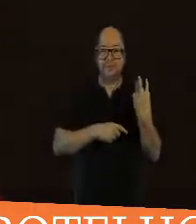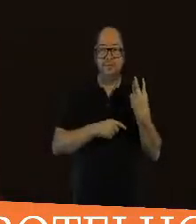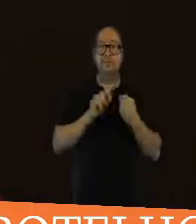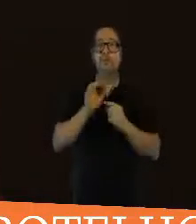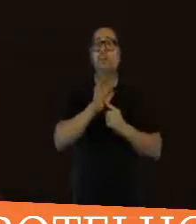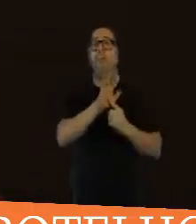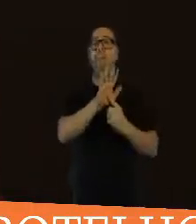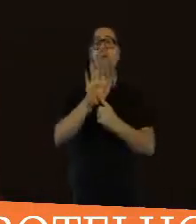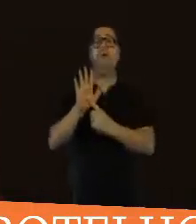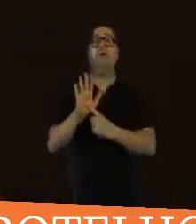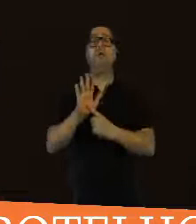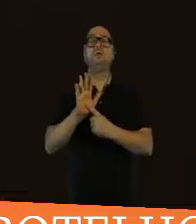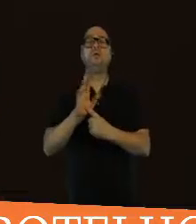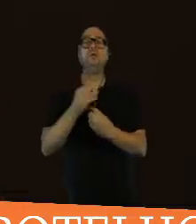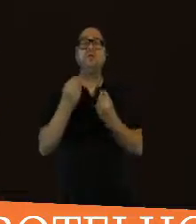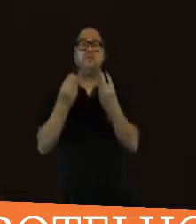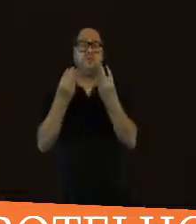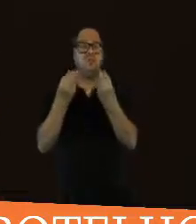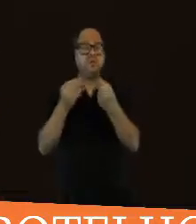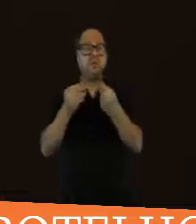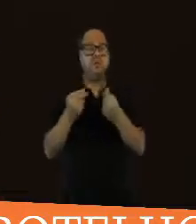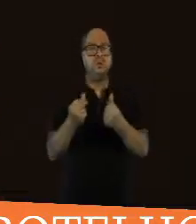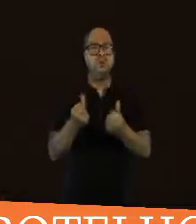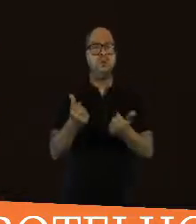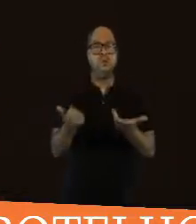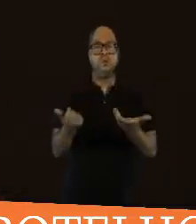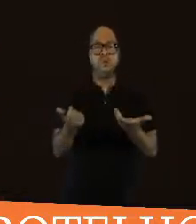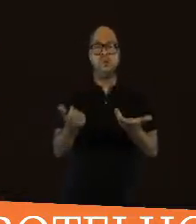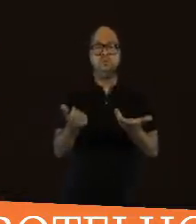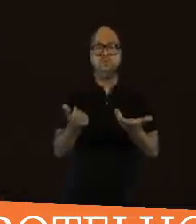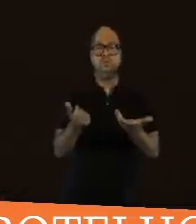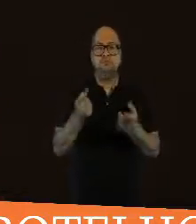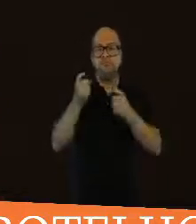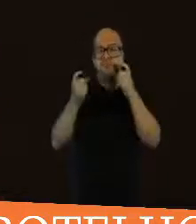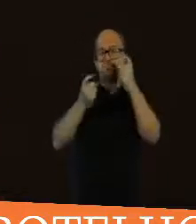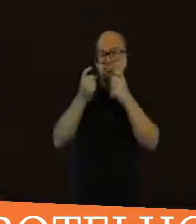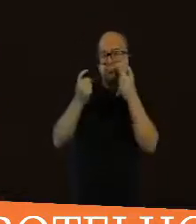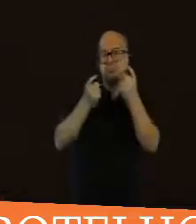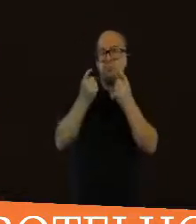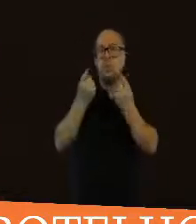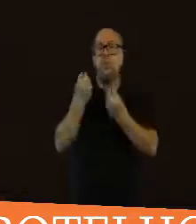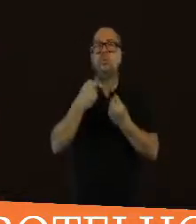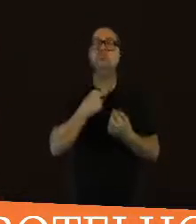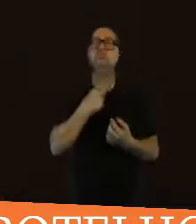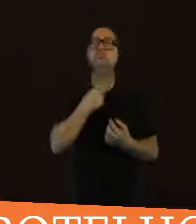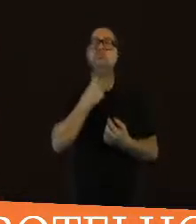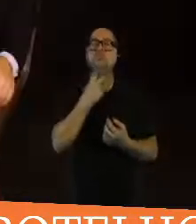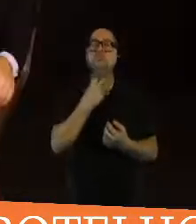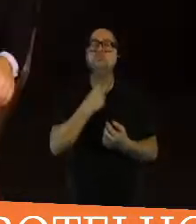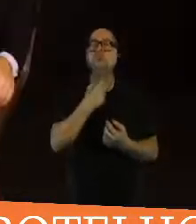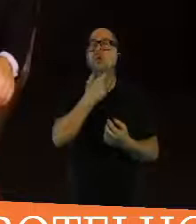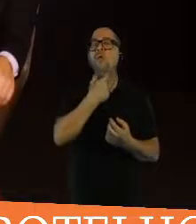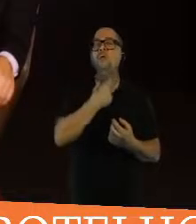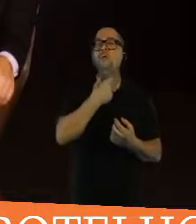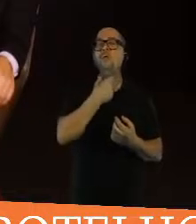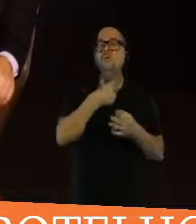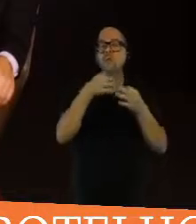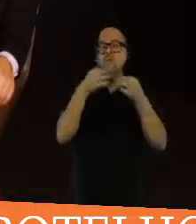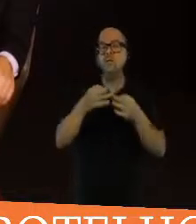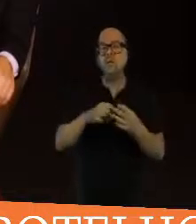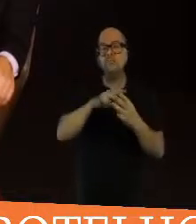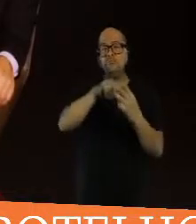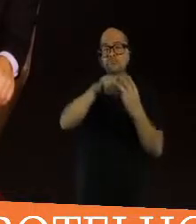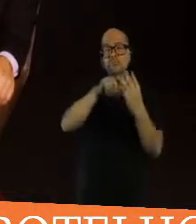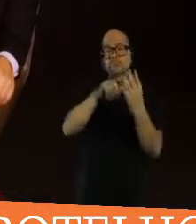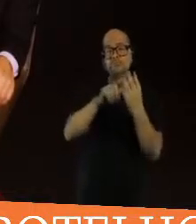mostra aí com muito cuidado e a timbragem. Né? E também a gente mostra um pouquinho